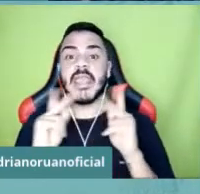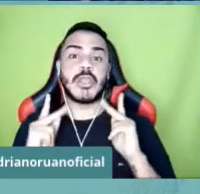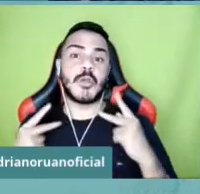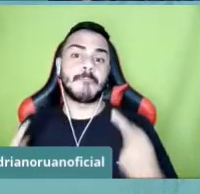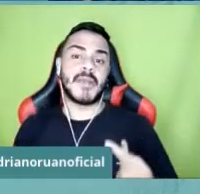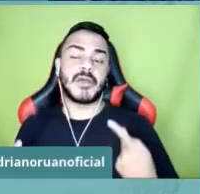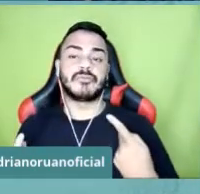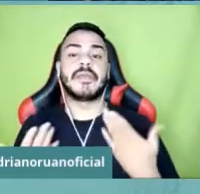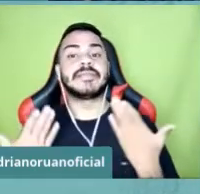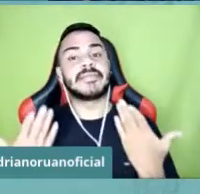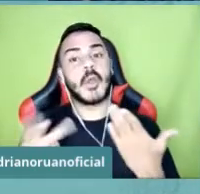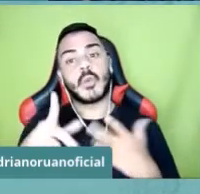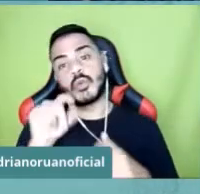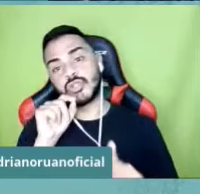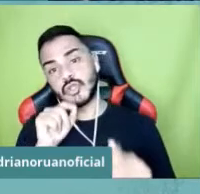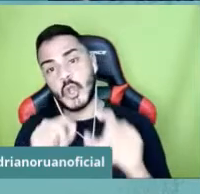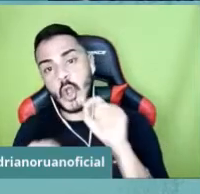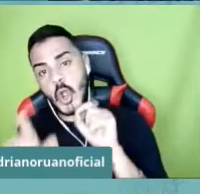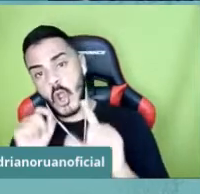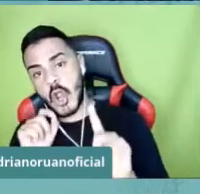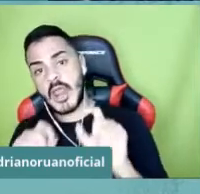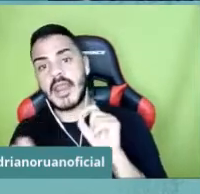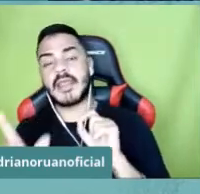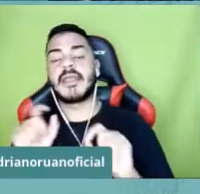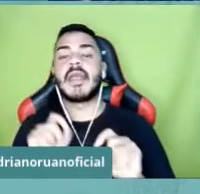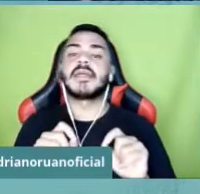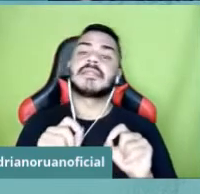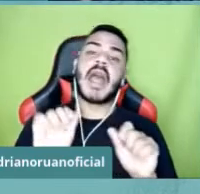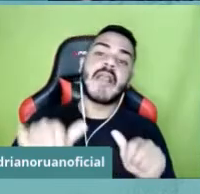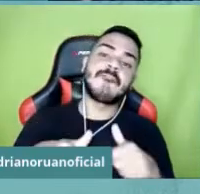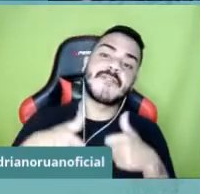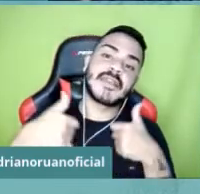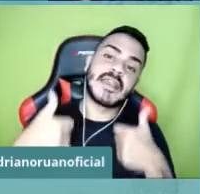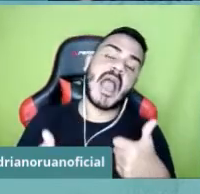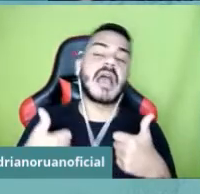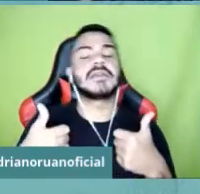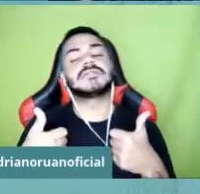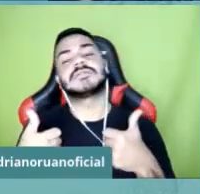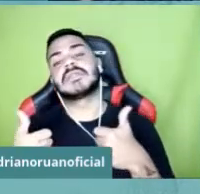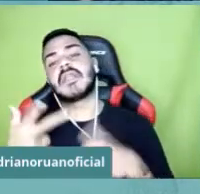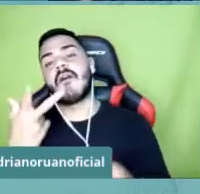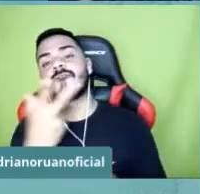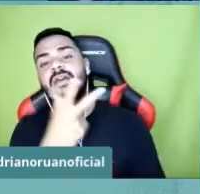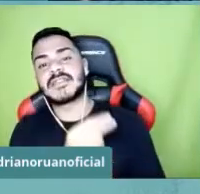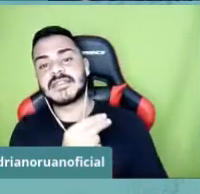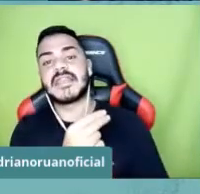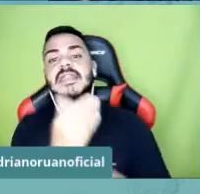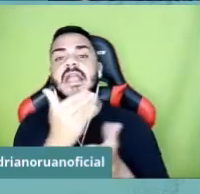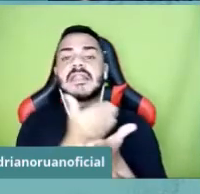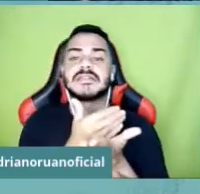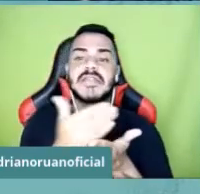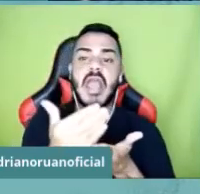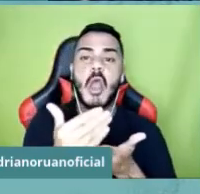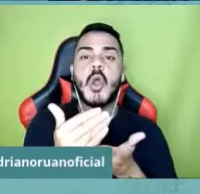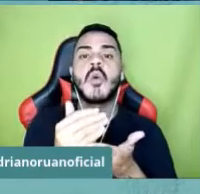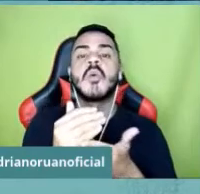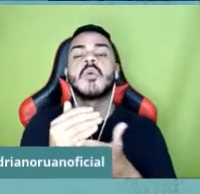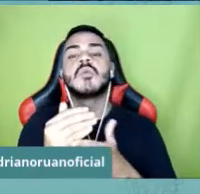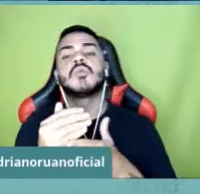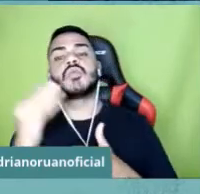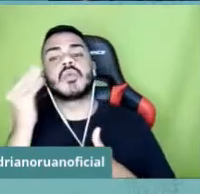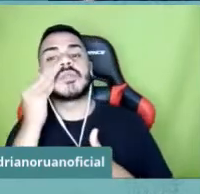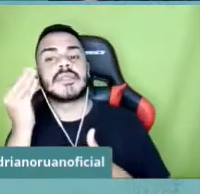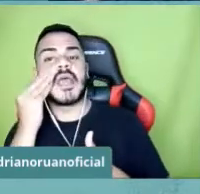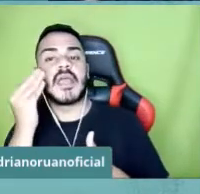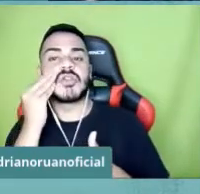gente define muitas coisas da eficácia das vacinas, a eficácia inicial, nestes testes